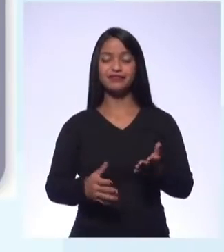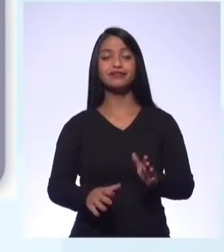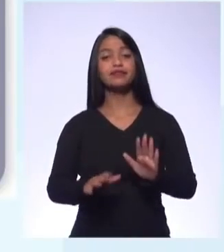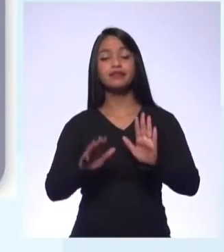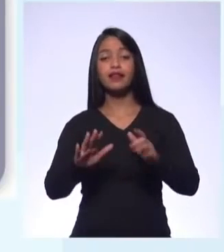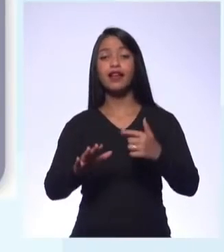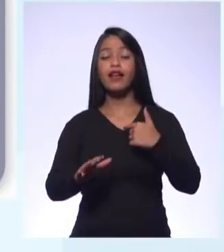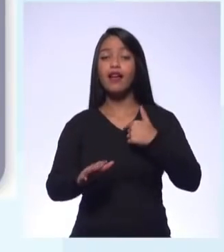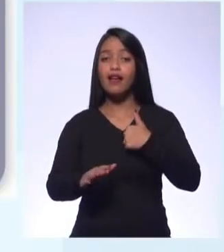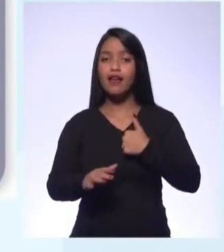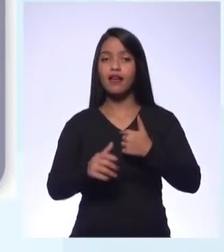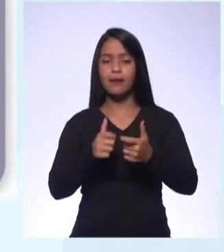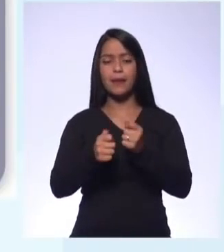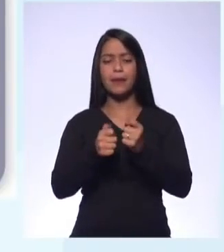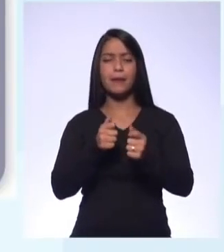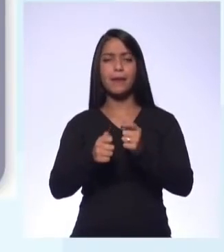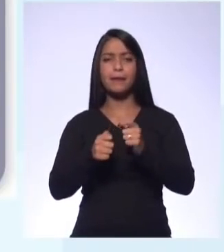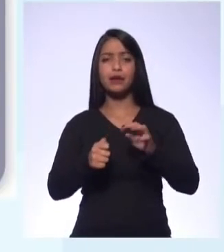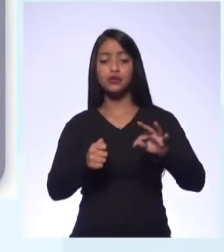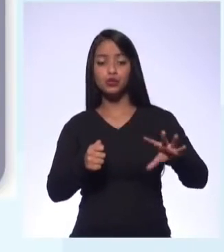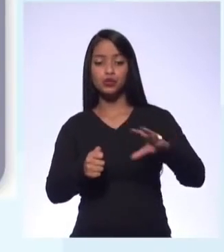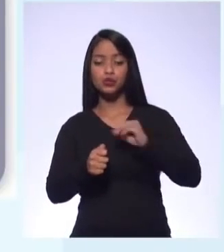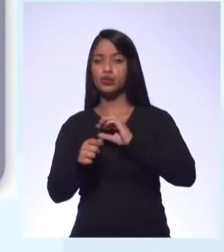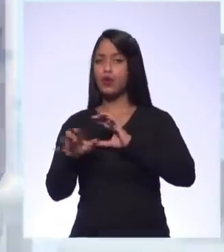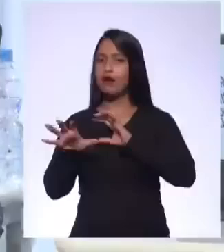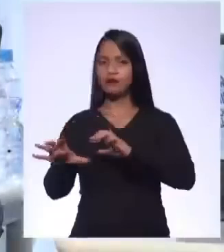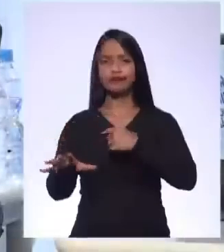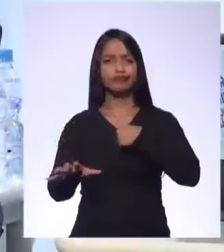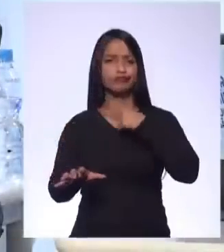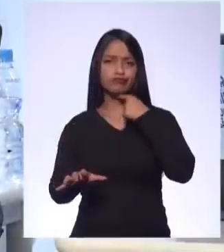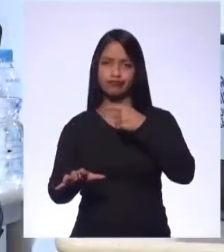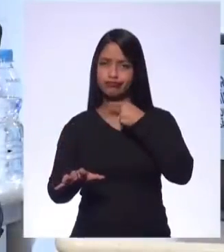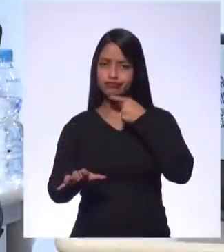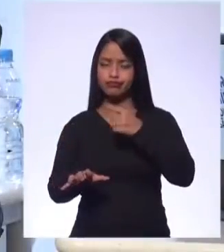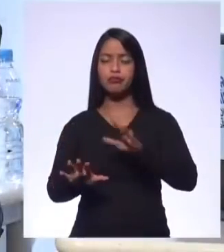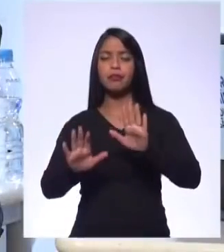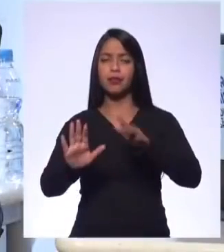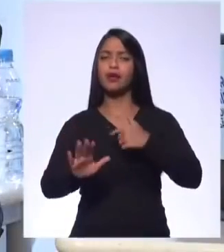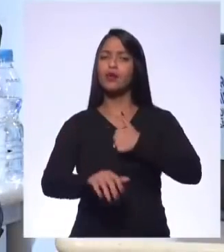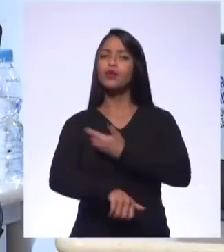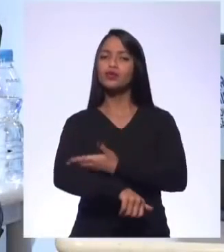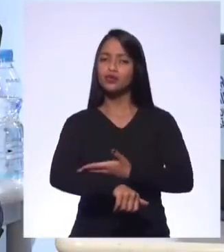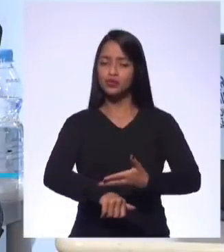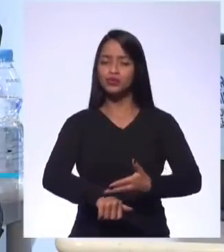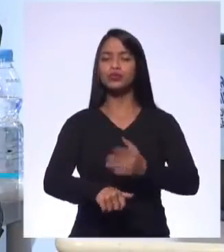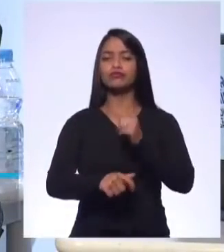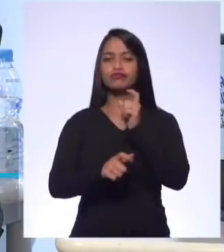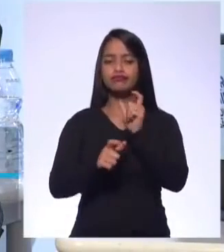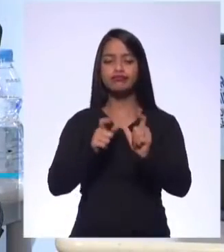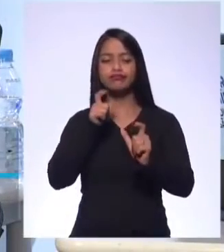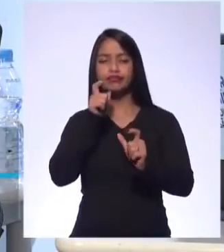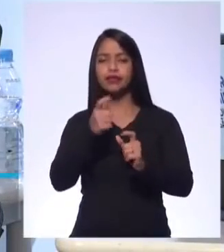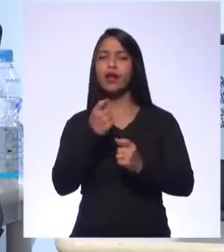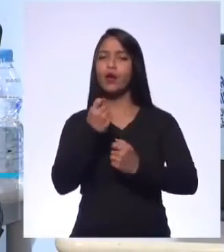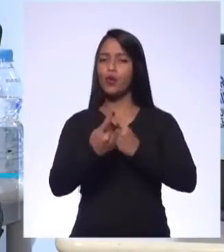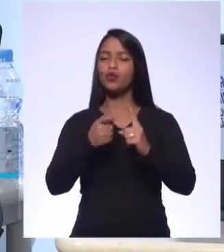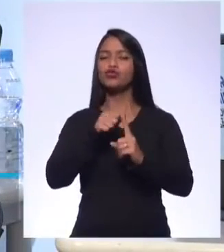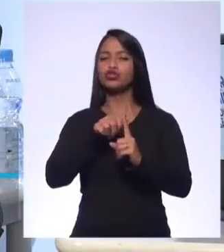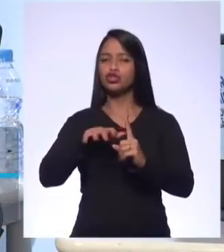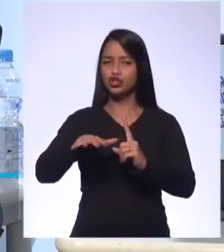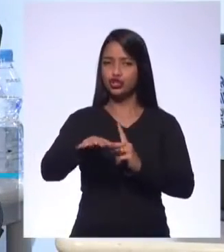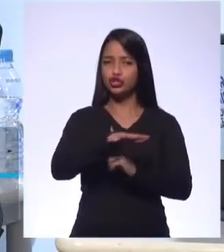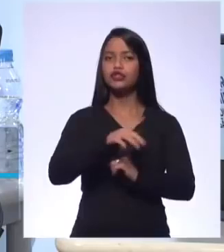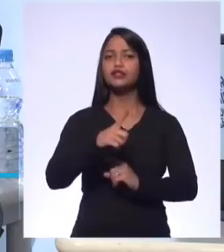escrevo totalmente dessa forma, né? Não consigo. Mas eu utilizo, sim, algumas palavrinhas. Beleza,